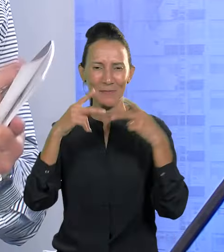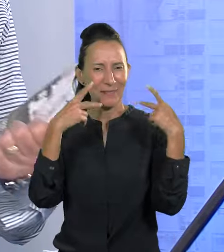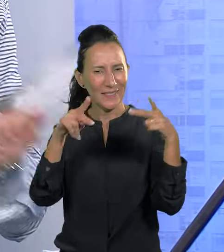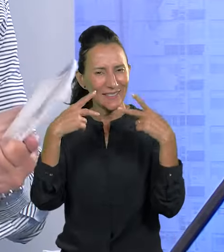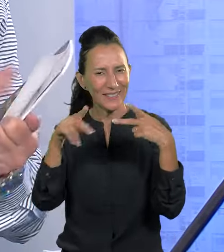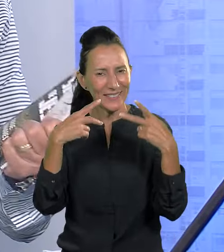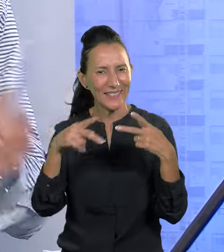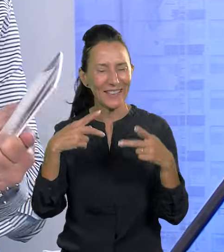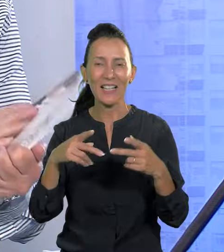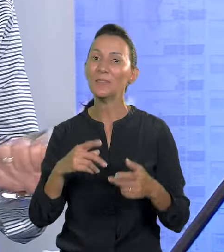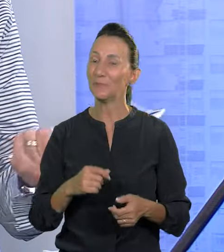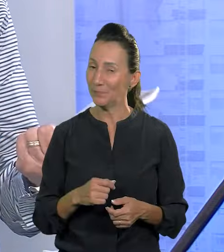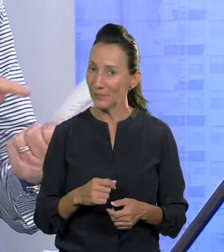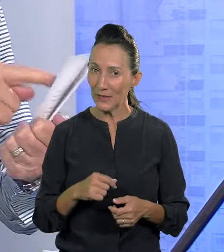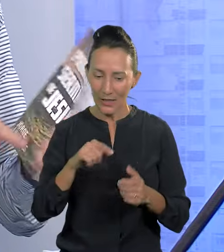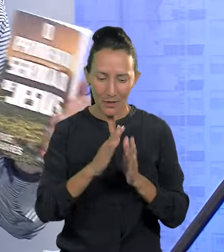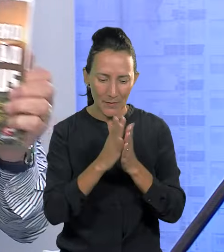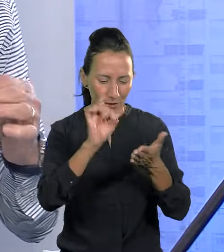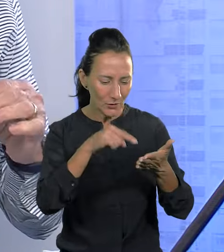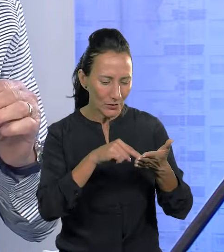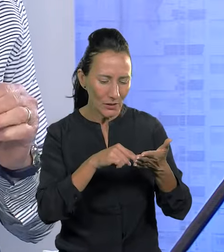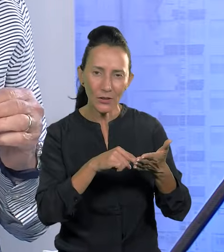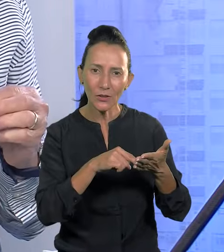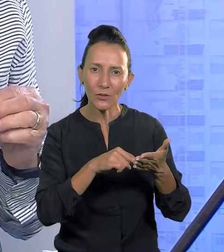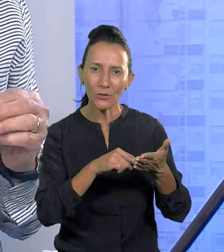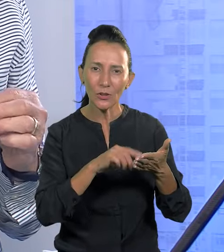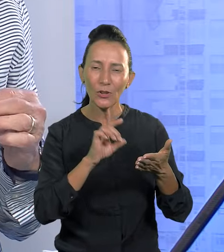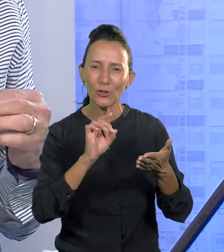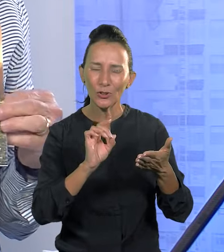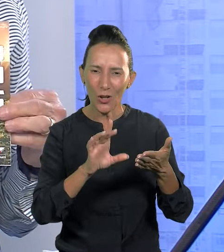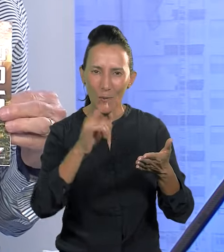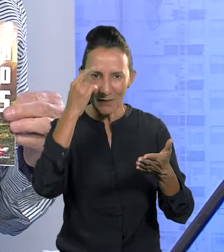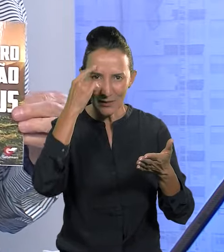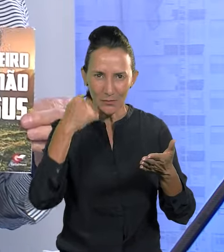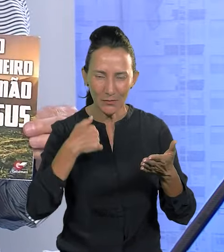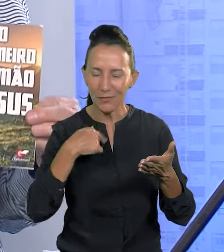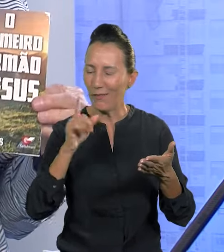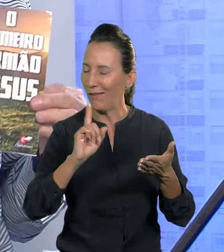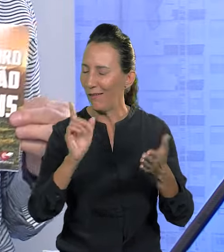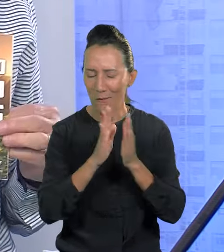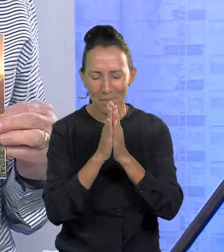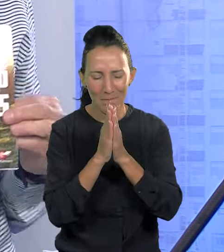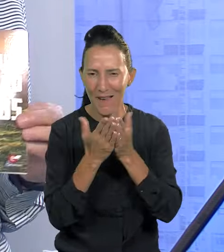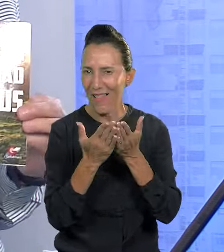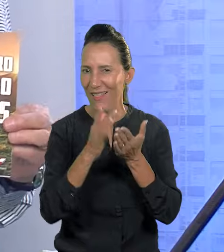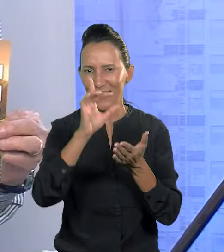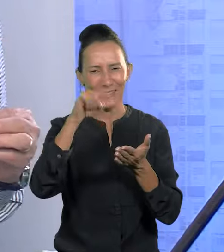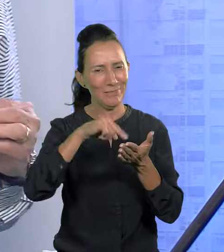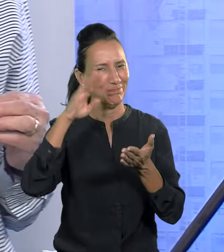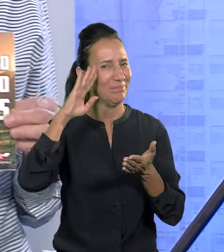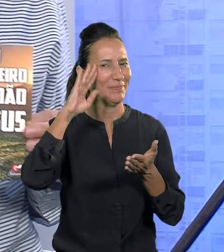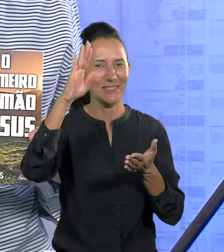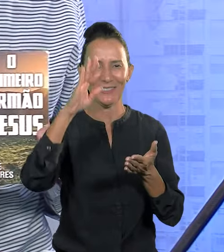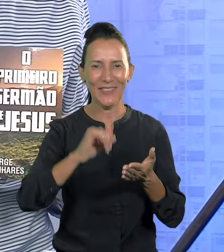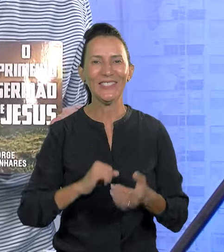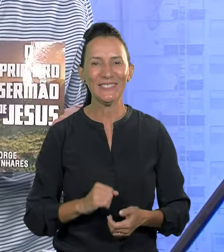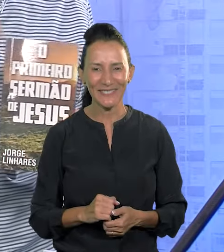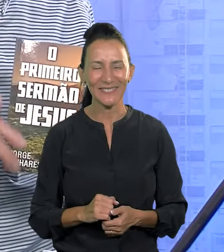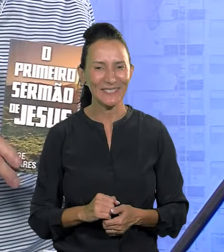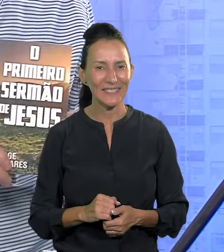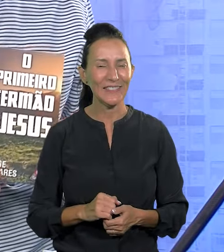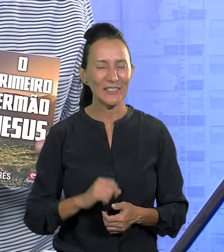palavra de Deus, tá? Aqui nesse livro não tem só pensamentos meus, tem a palavra de Deus. Nada substitui a palavra de